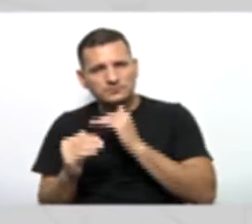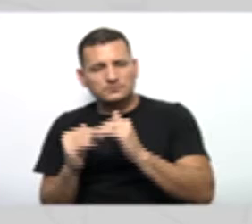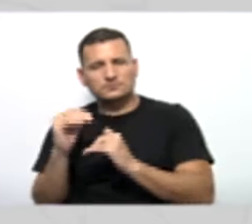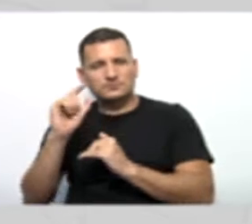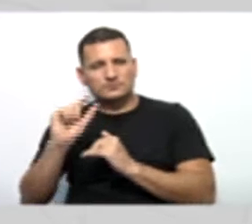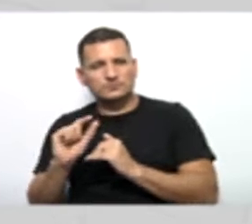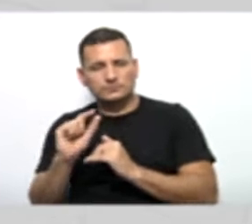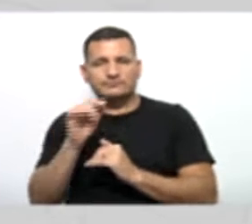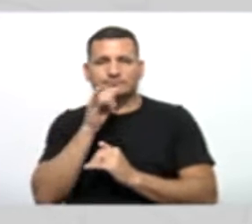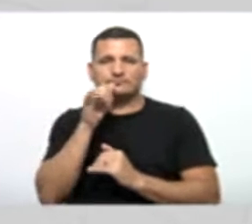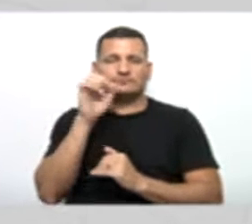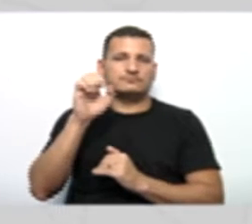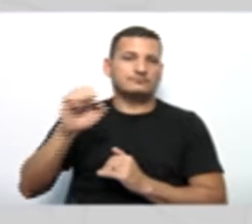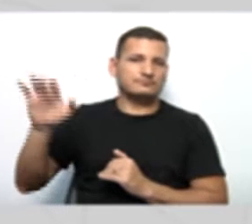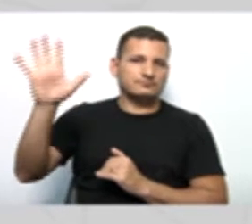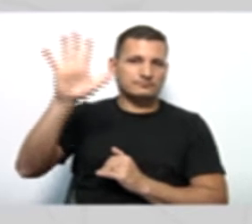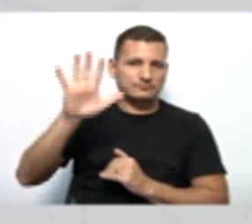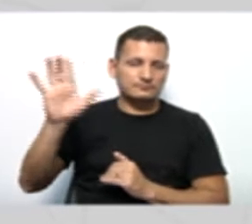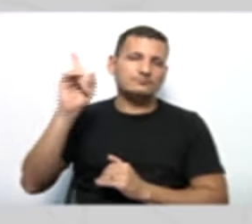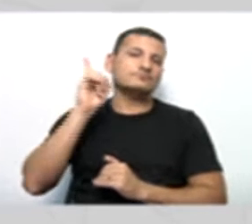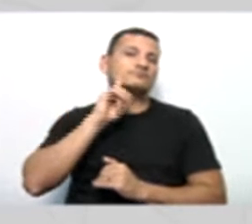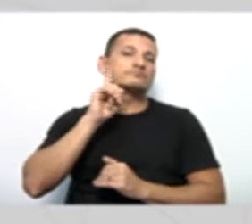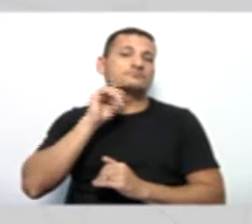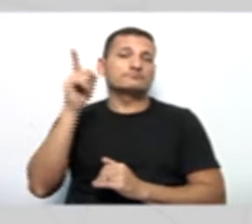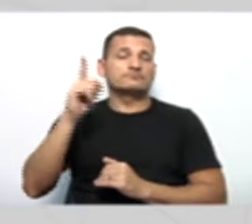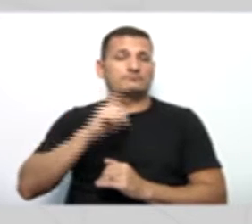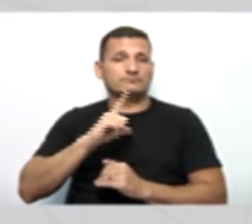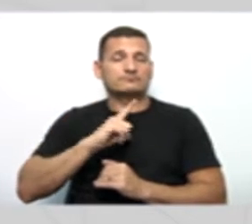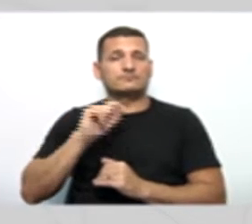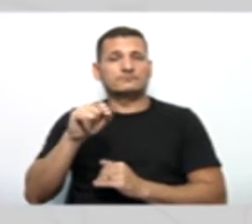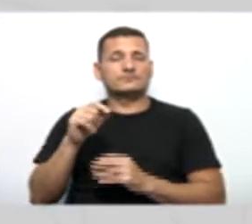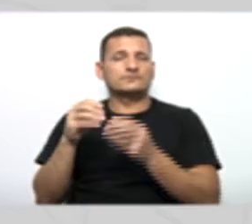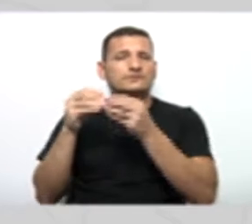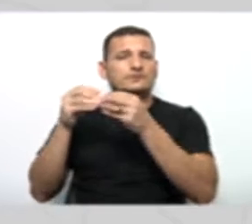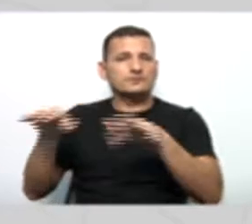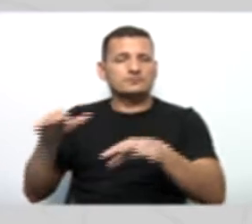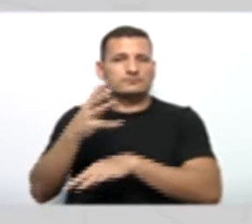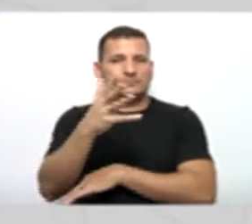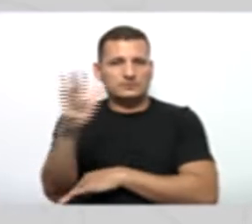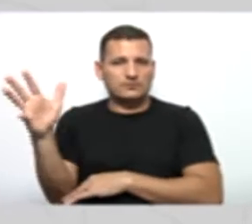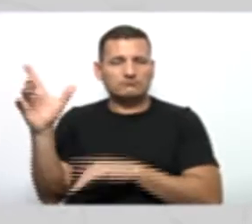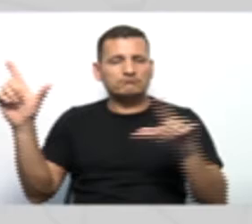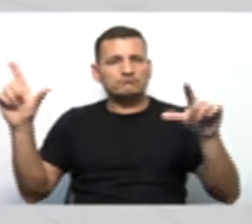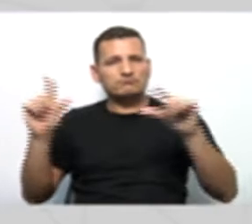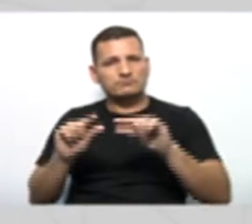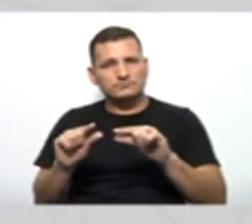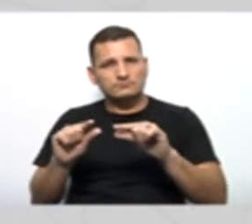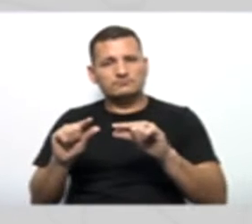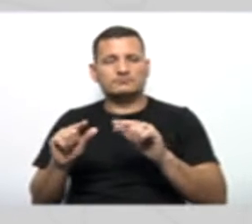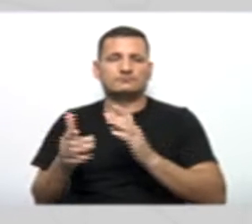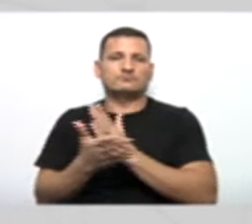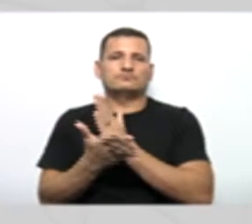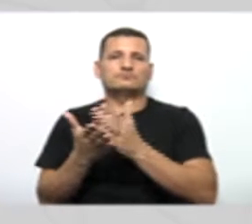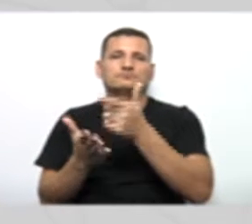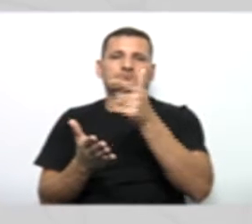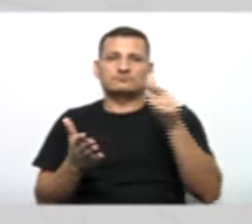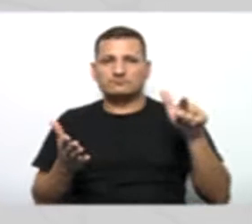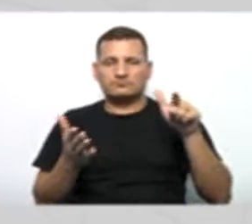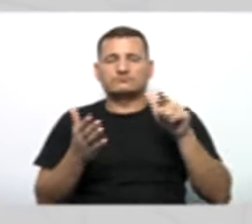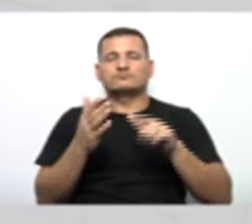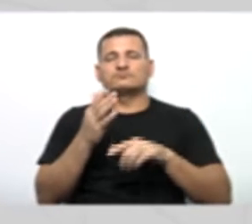Europa, Estados Unidos, eles tiveram um nível de degradação ambiental reduzido. Enquanto alguns outros países